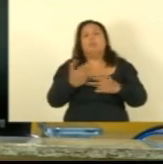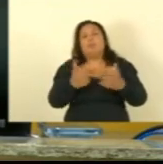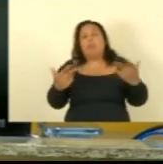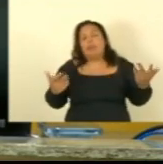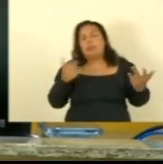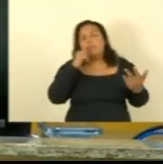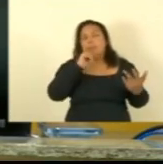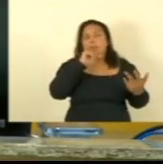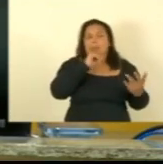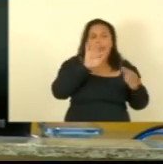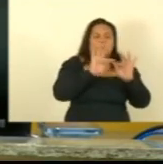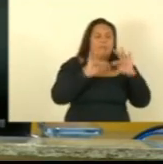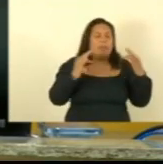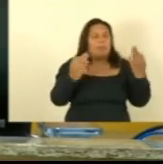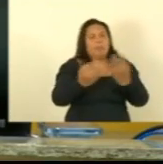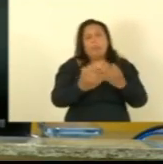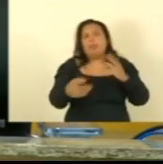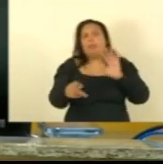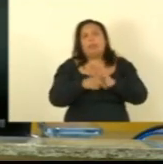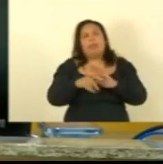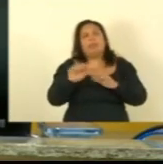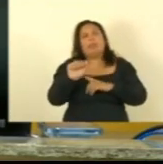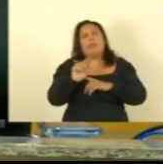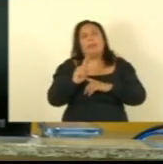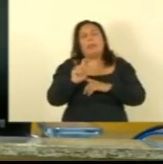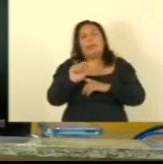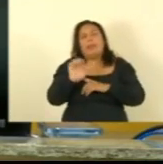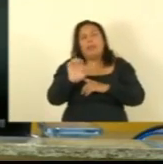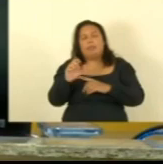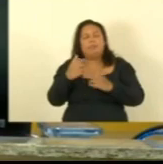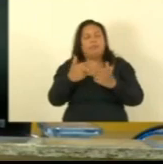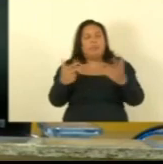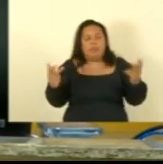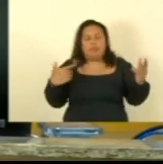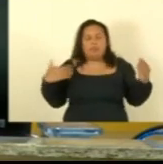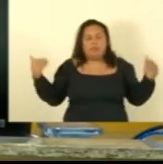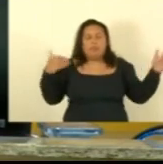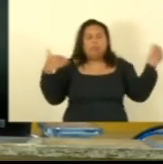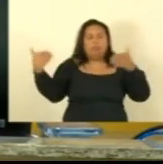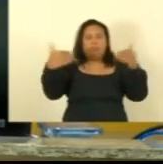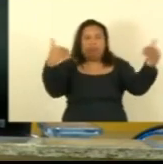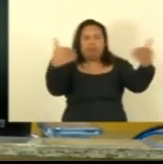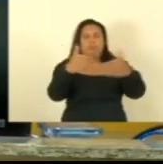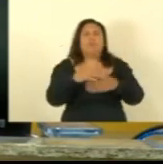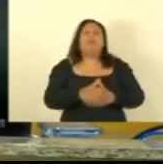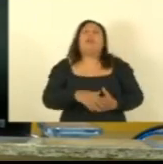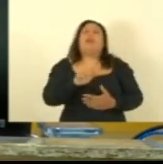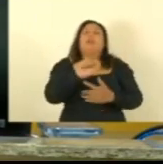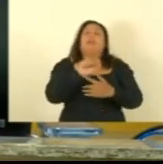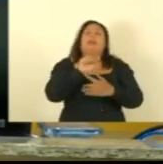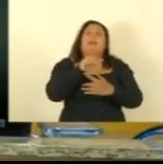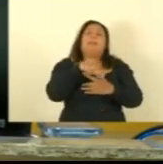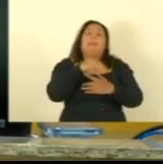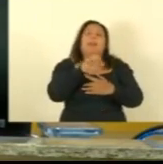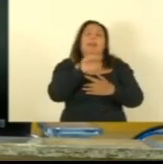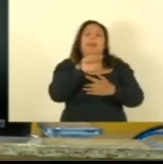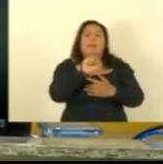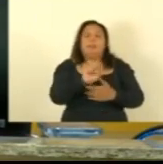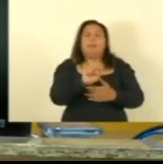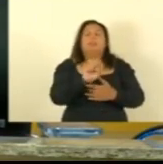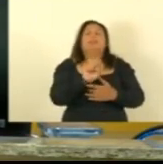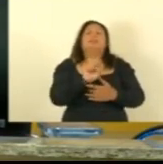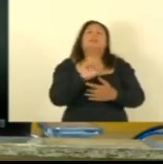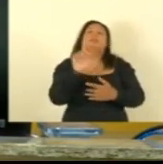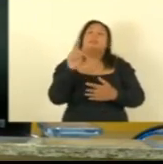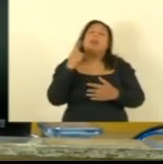mães, muitos familiares, o pessoal das APAES, né, da MAIS, e realmente